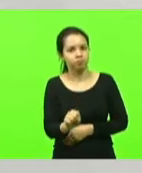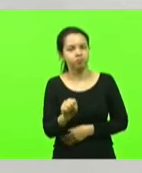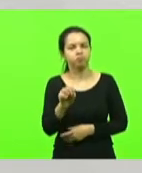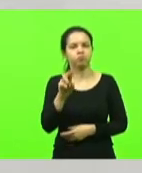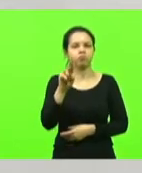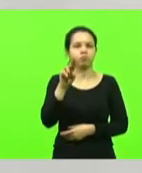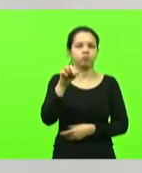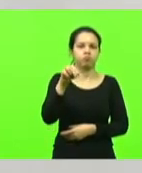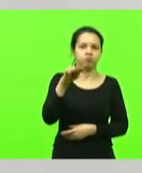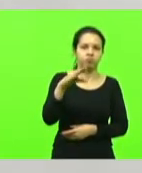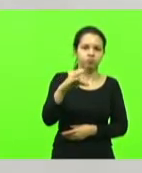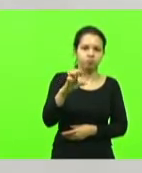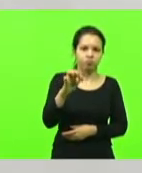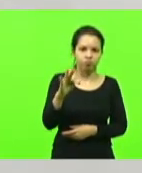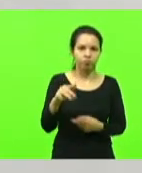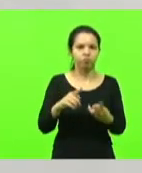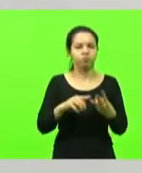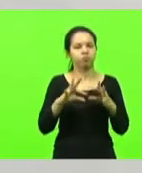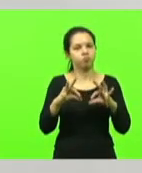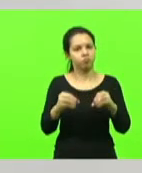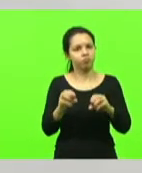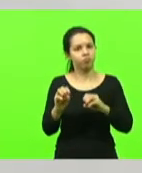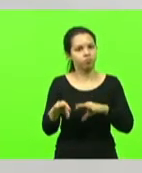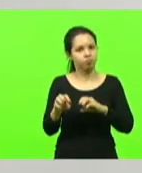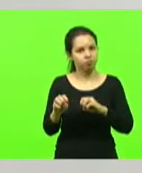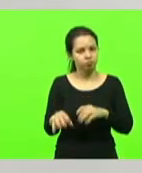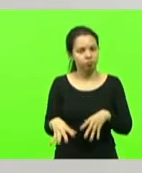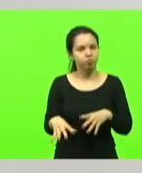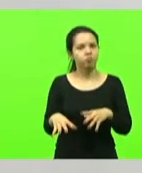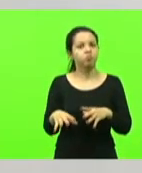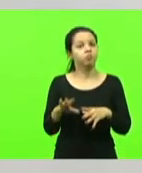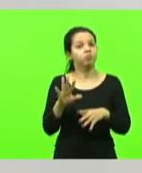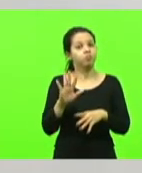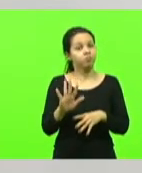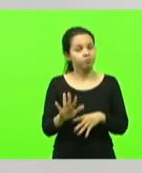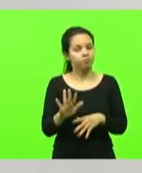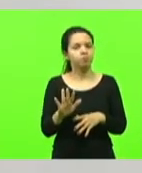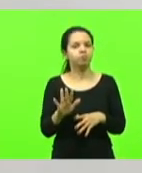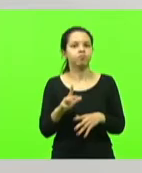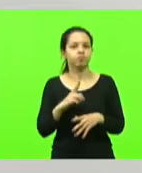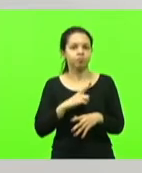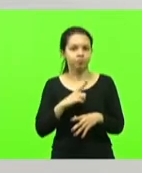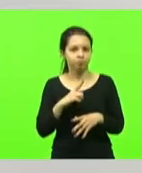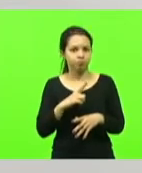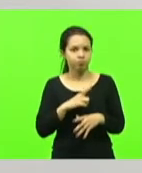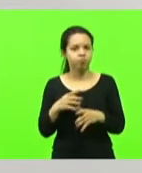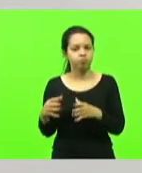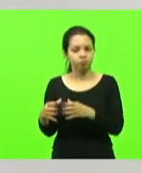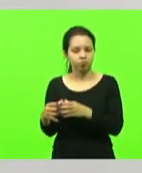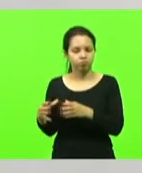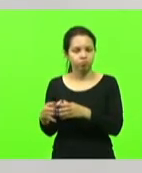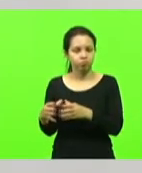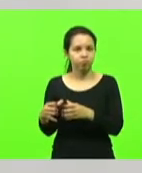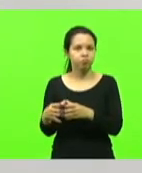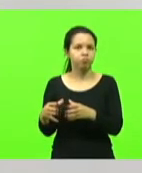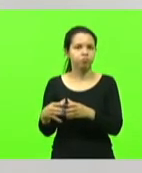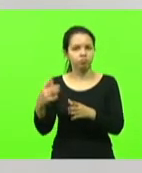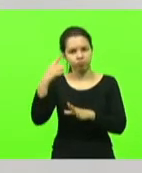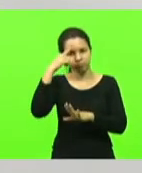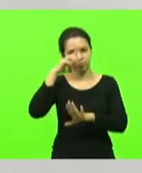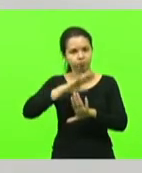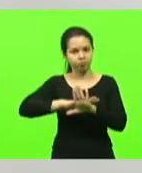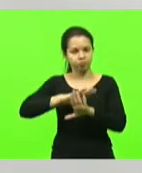pela educação. Entretanto, ainda algumas resistências ideológicas parecem existir. Quero falar sobre as